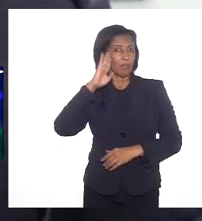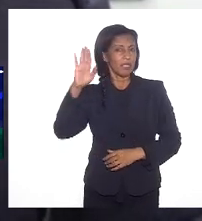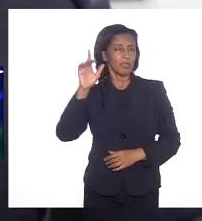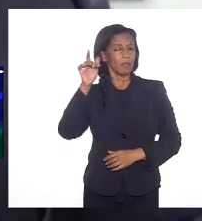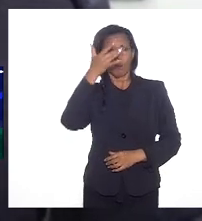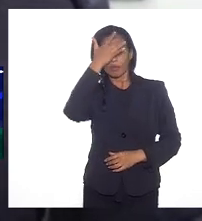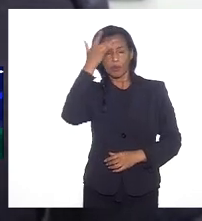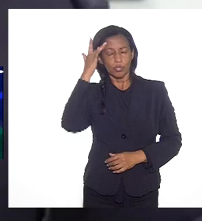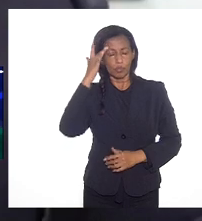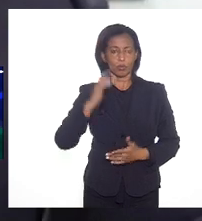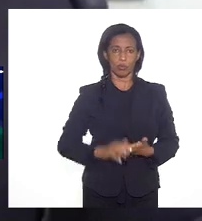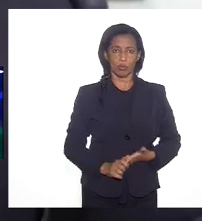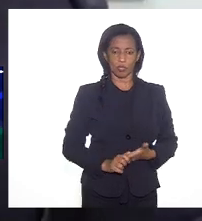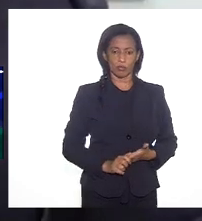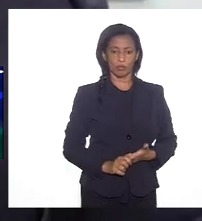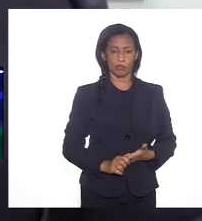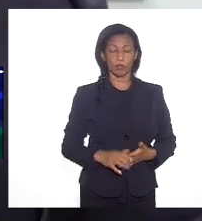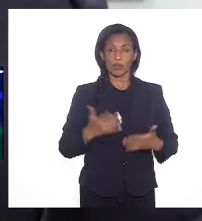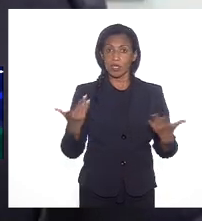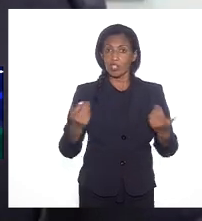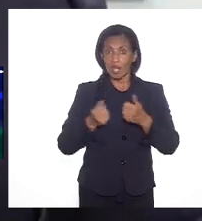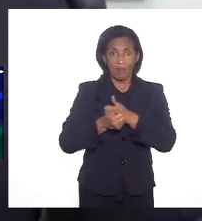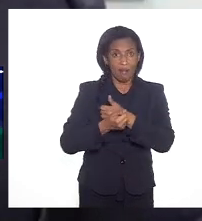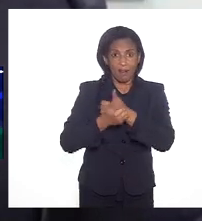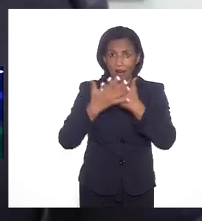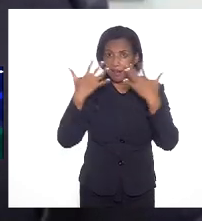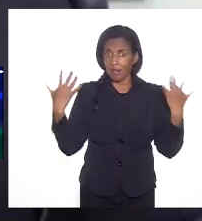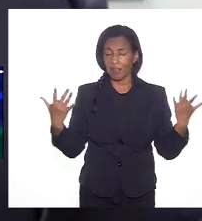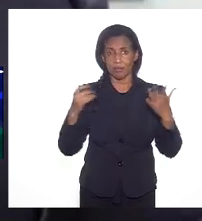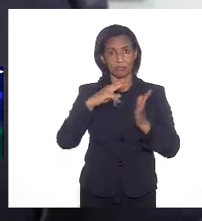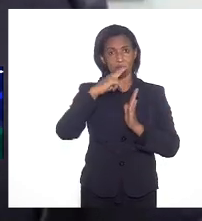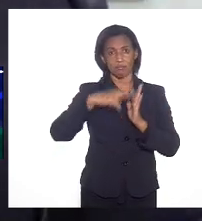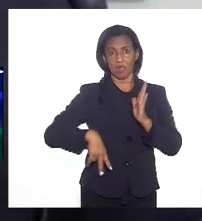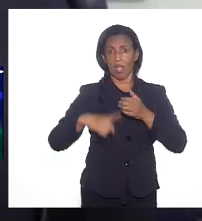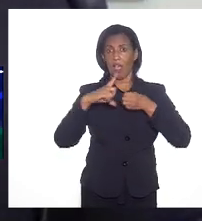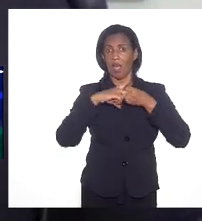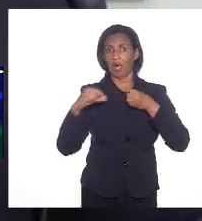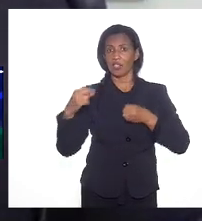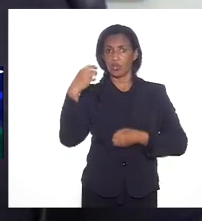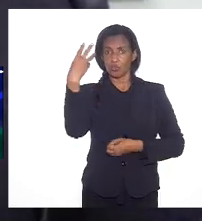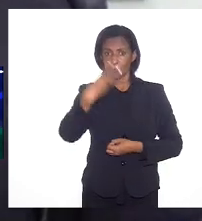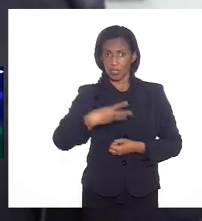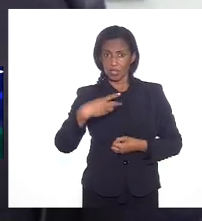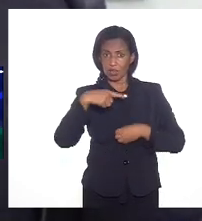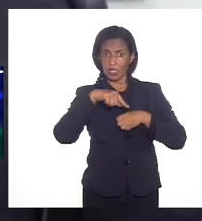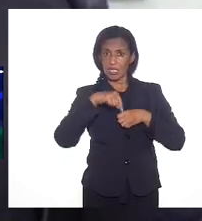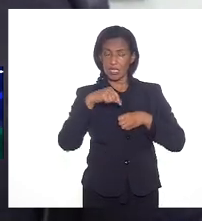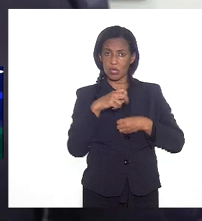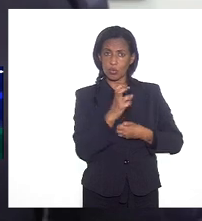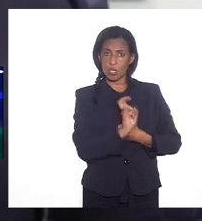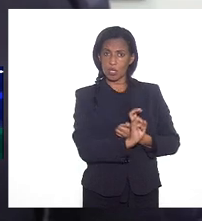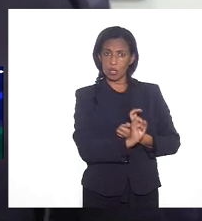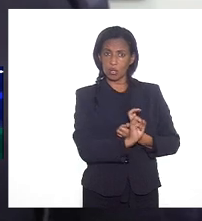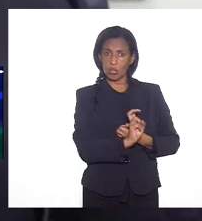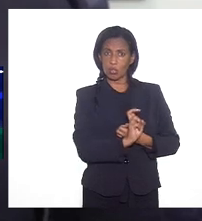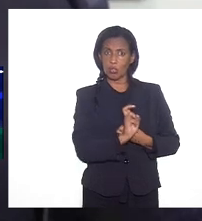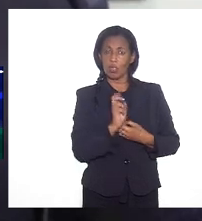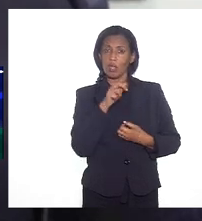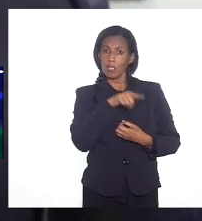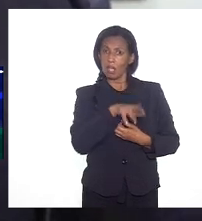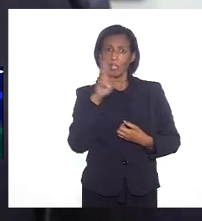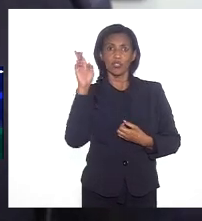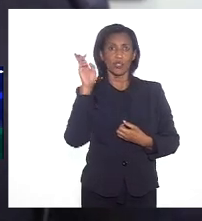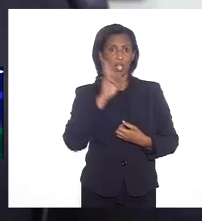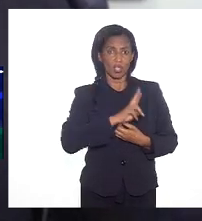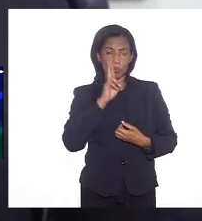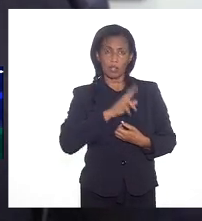E aí, diz de forma muito clara, inclusive, no artigo 3º, inciso 5º, que cabe à Guarda Municipal